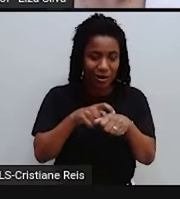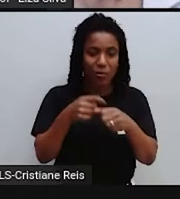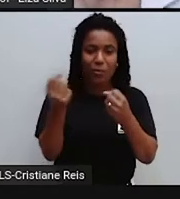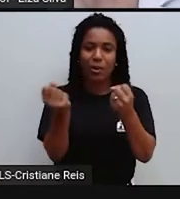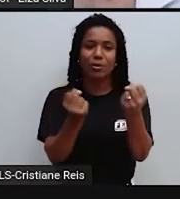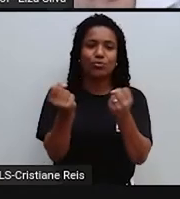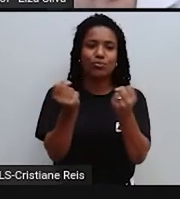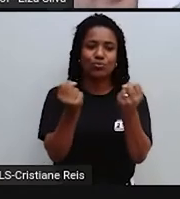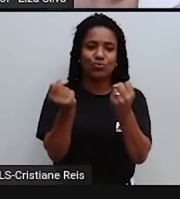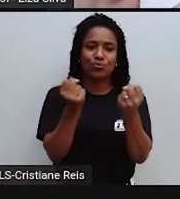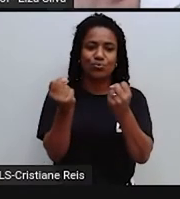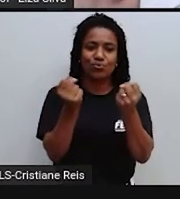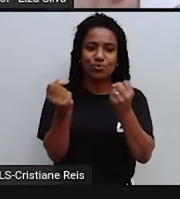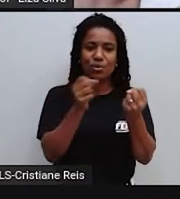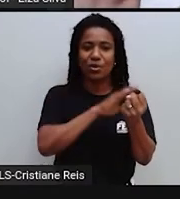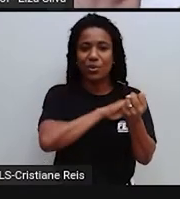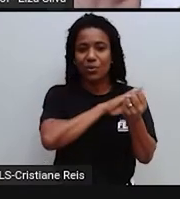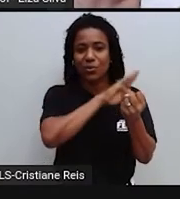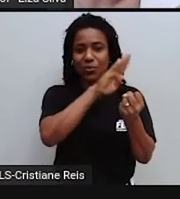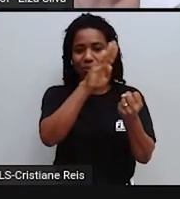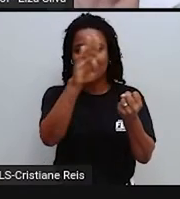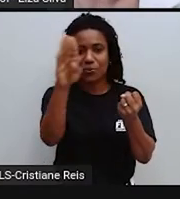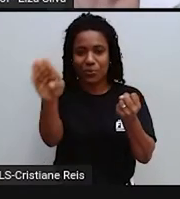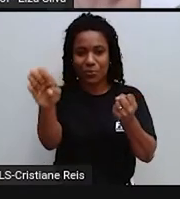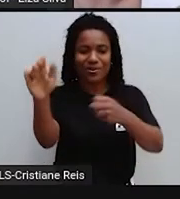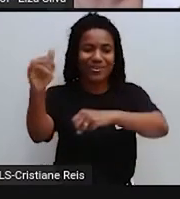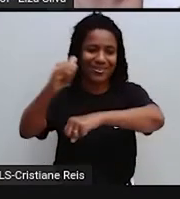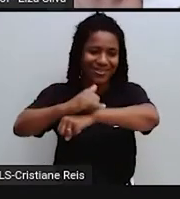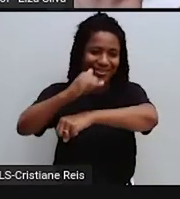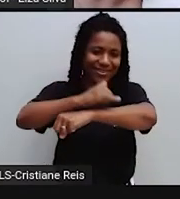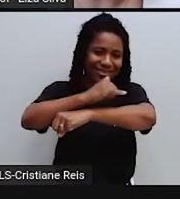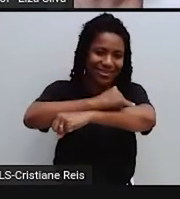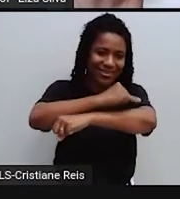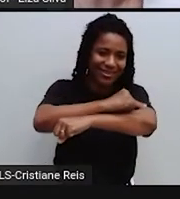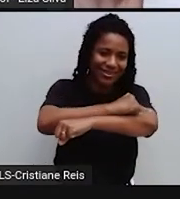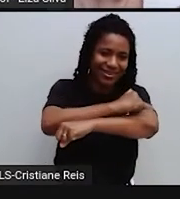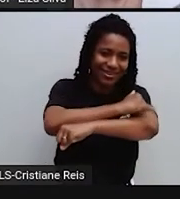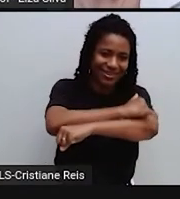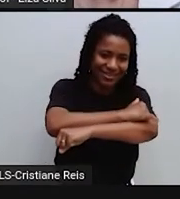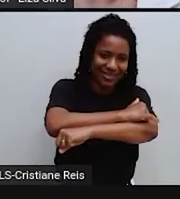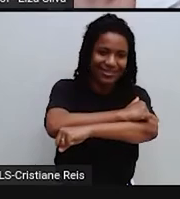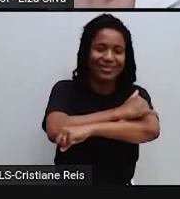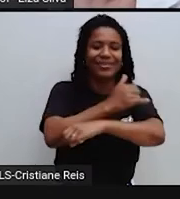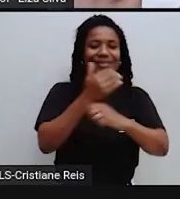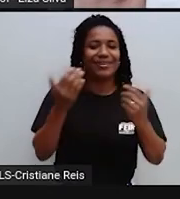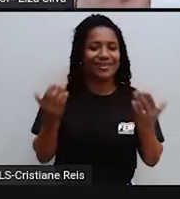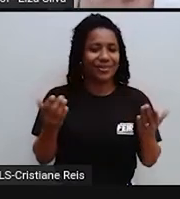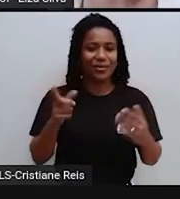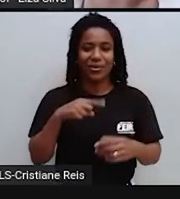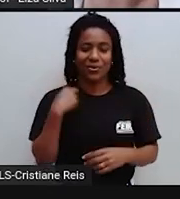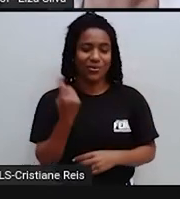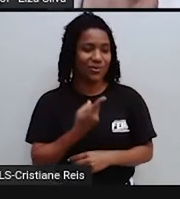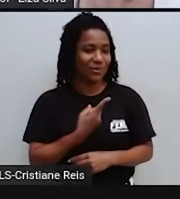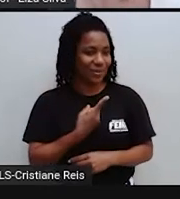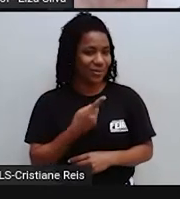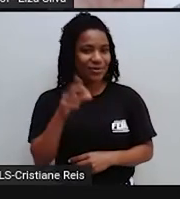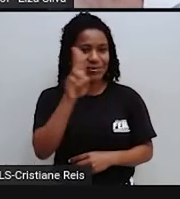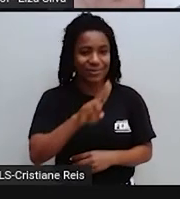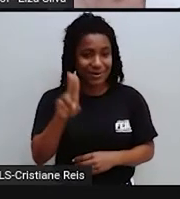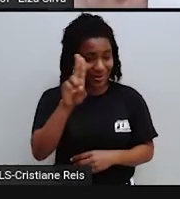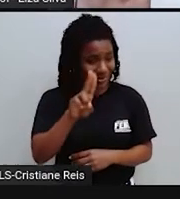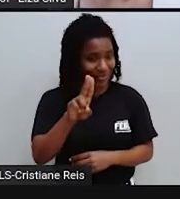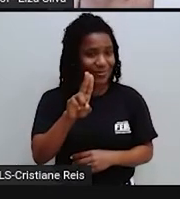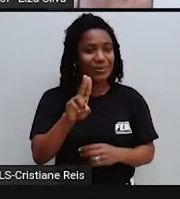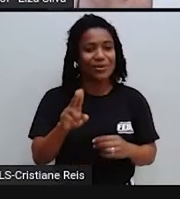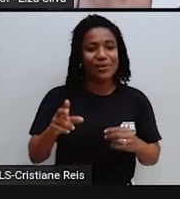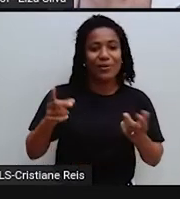particular, e ir direto para o aeroporto. Por isso que a gente diz que nós utilizamos também o present continuous